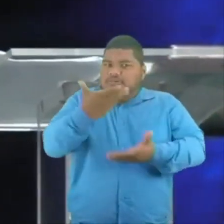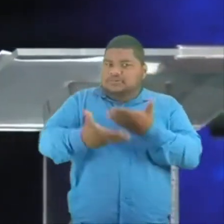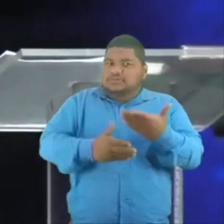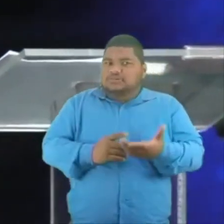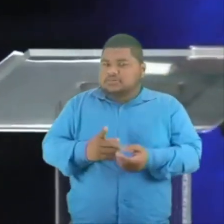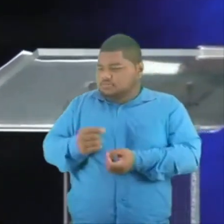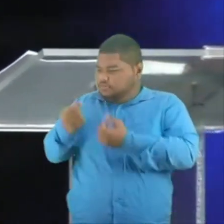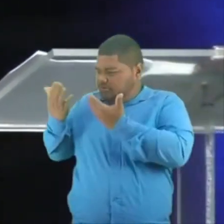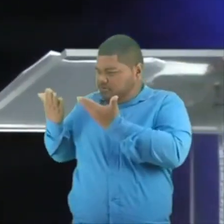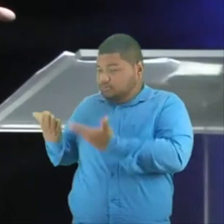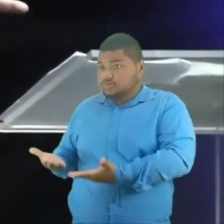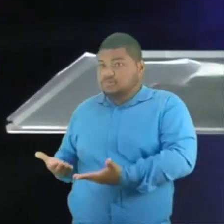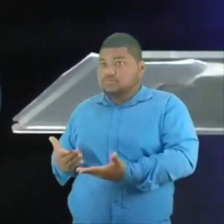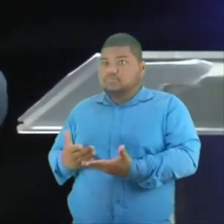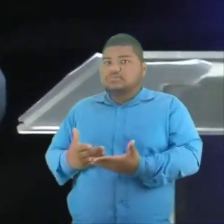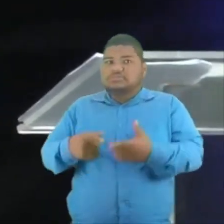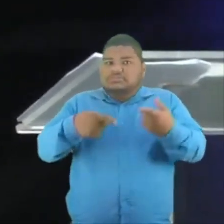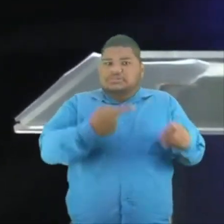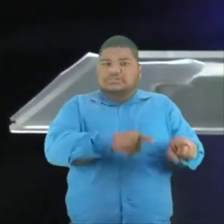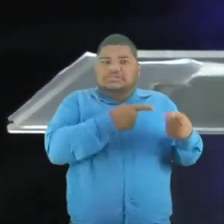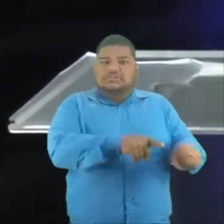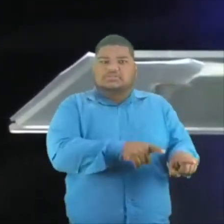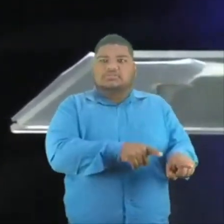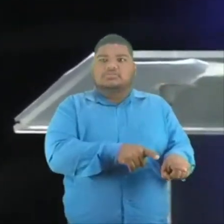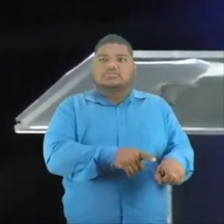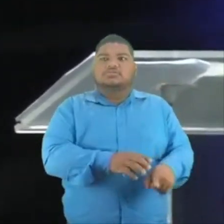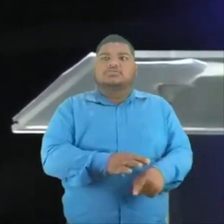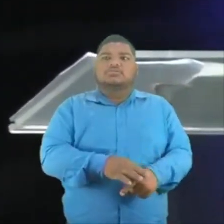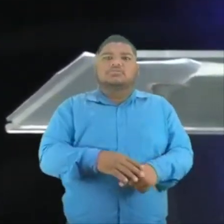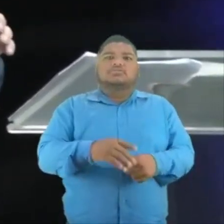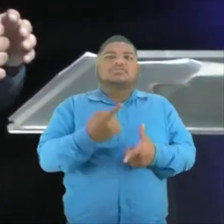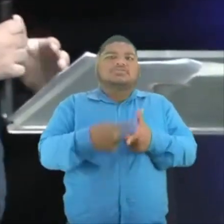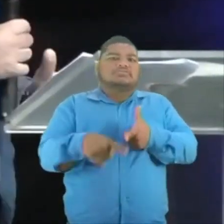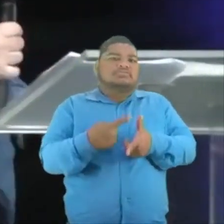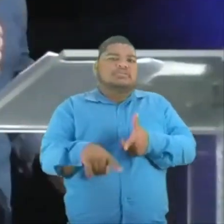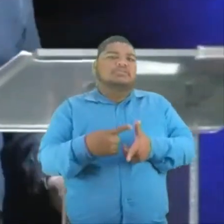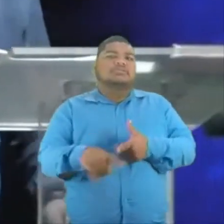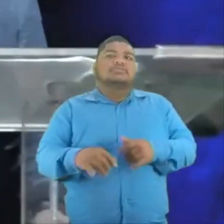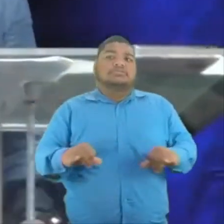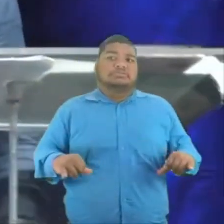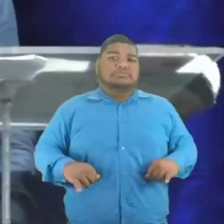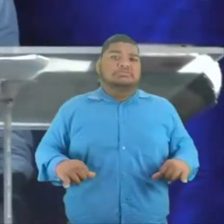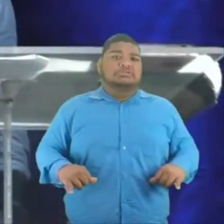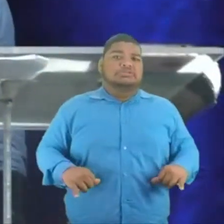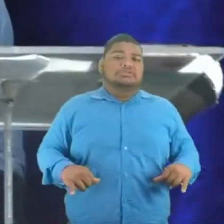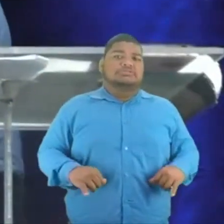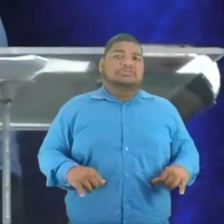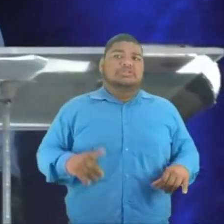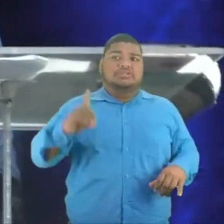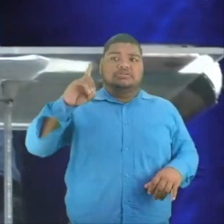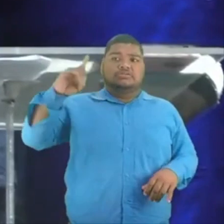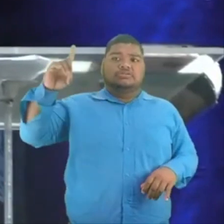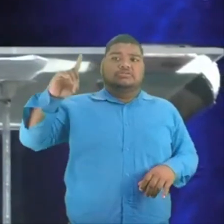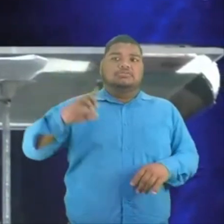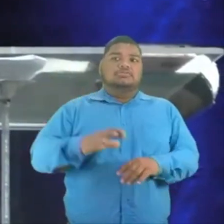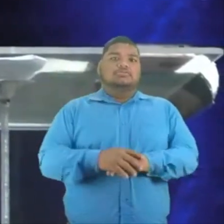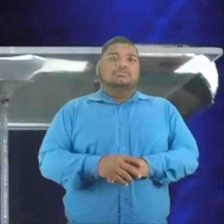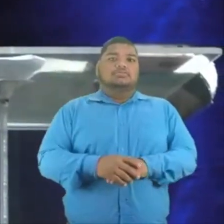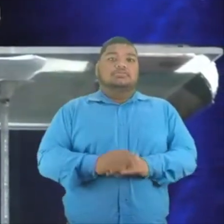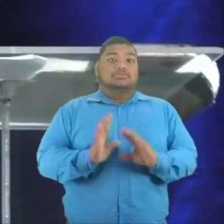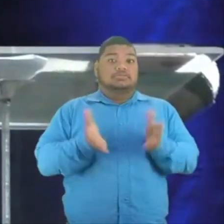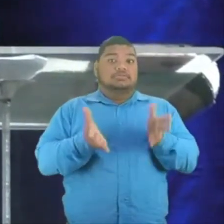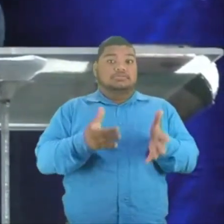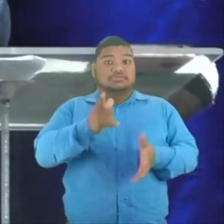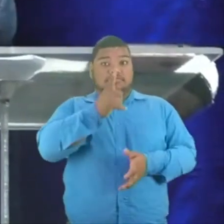lado uma perseguição, um sofrimento que você passou por servir a Cristo. E é nesse momento que eu bebo água.